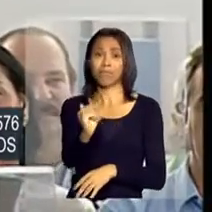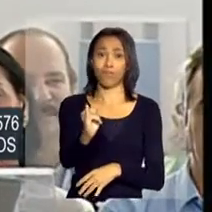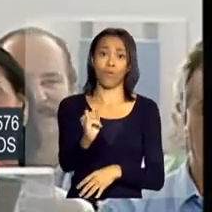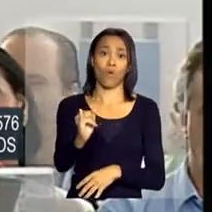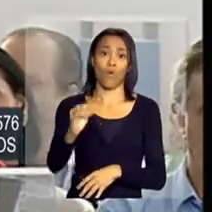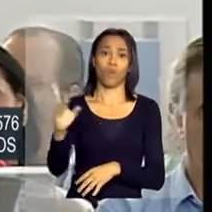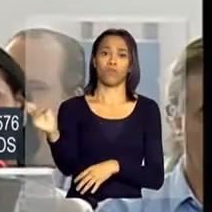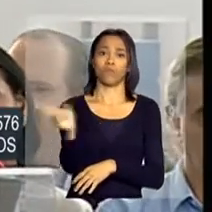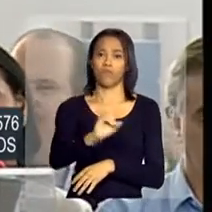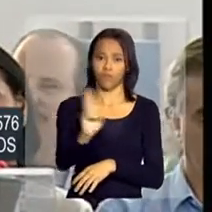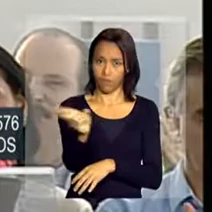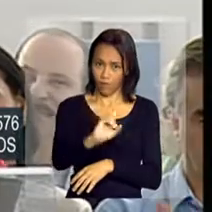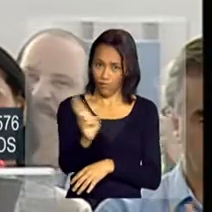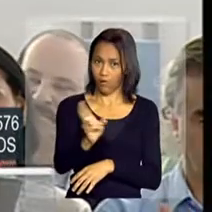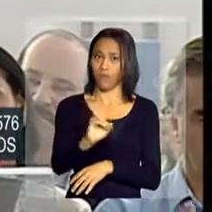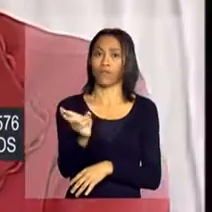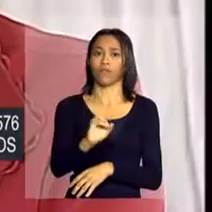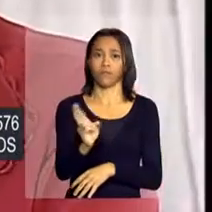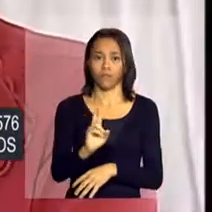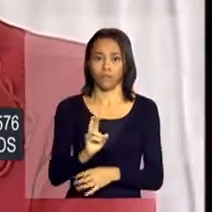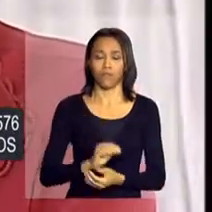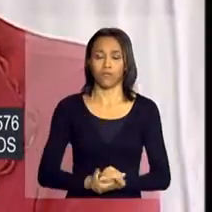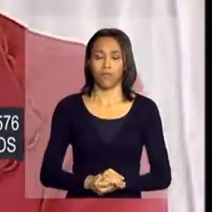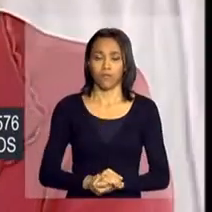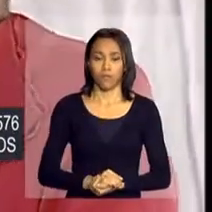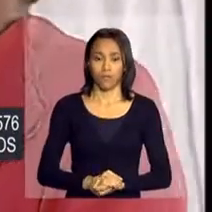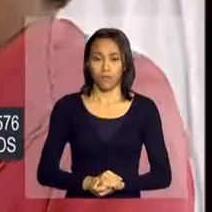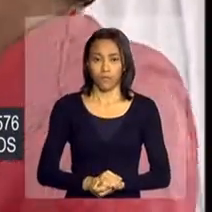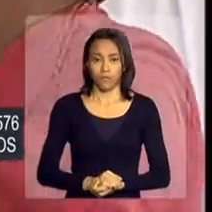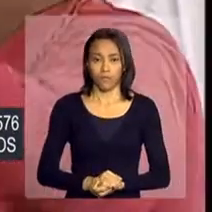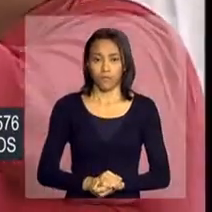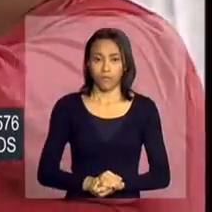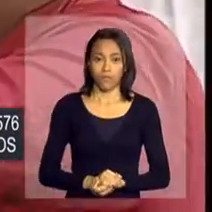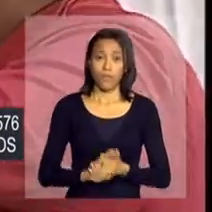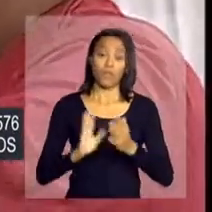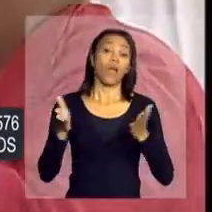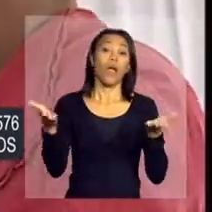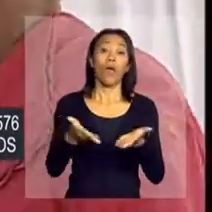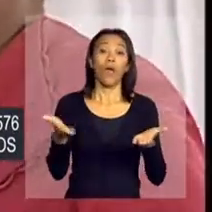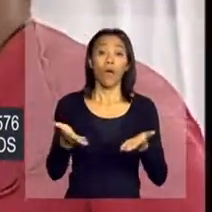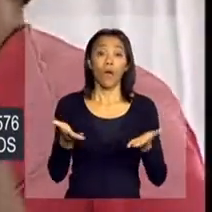reais. 6 bilhões de reais.